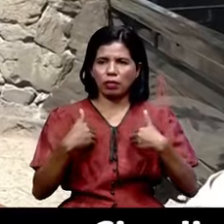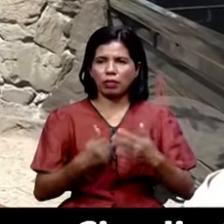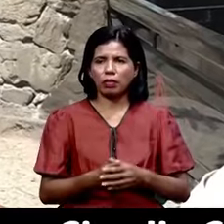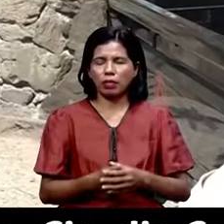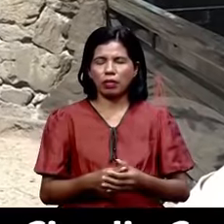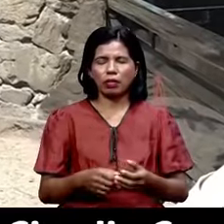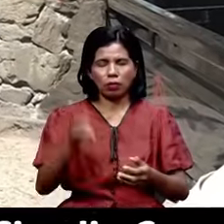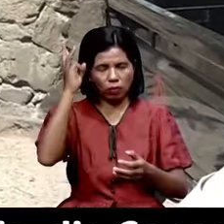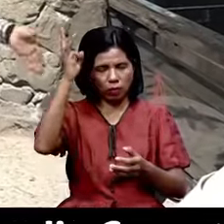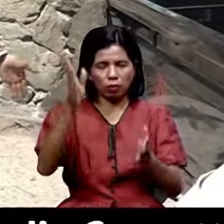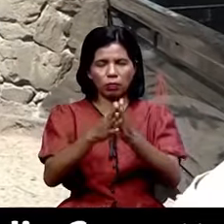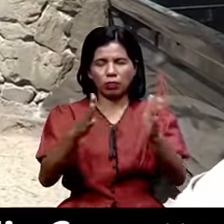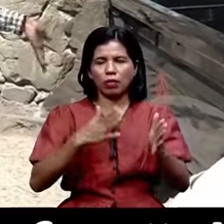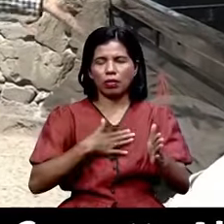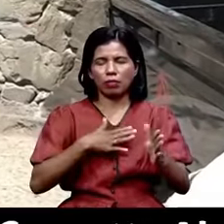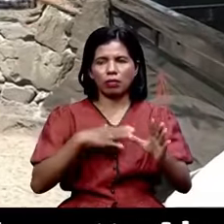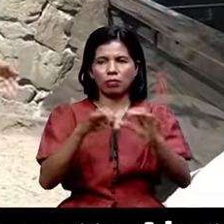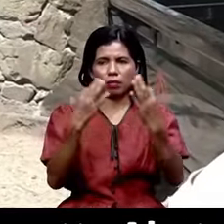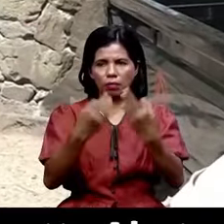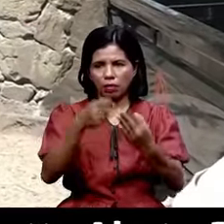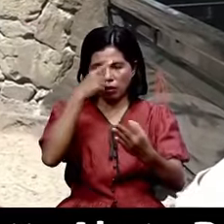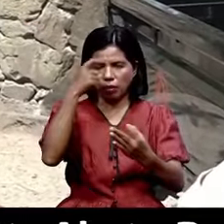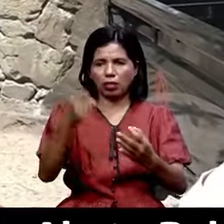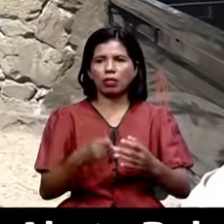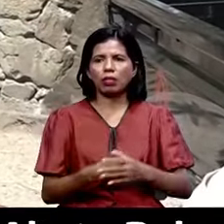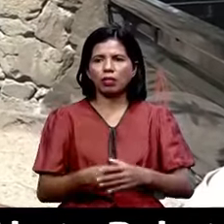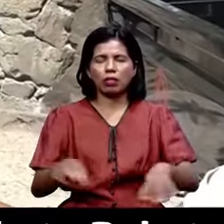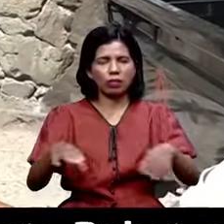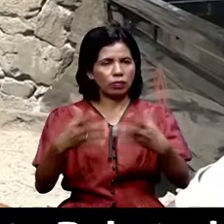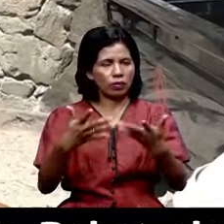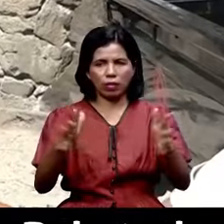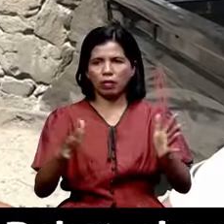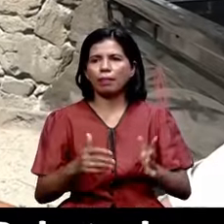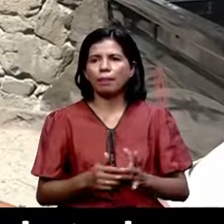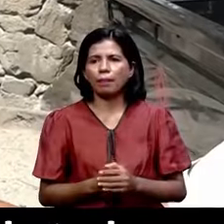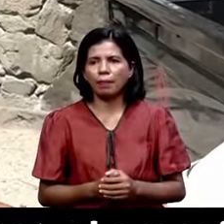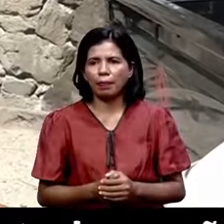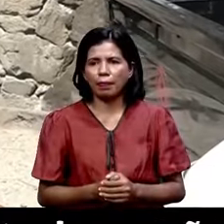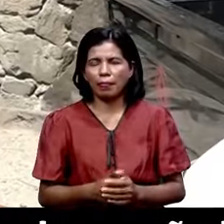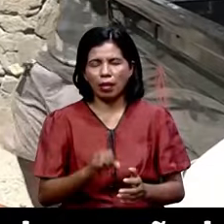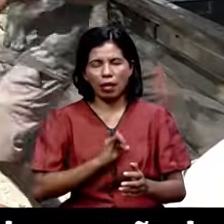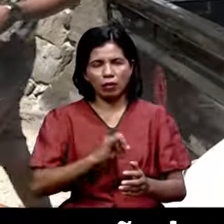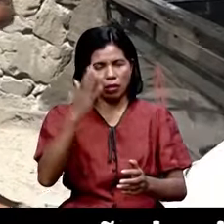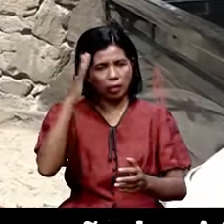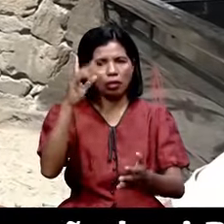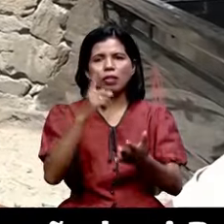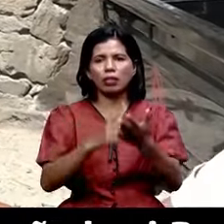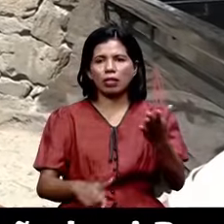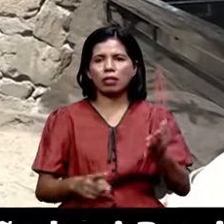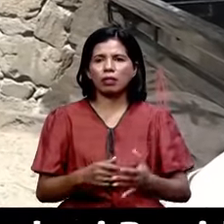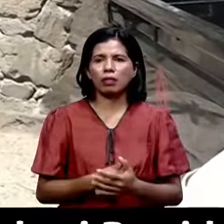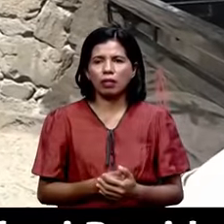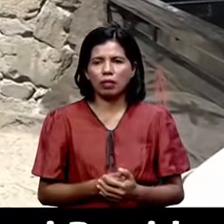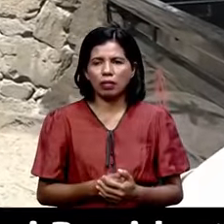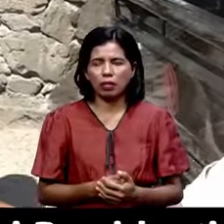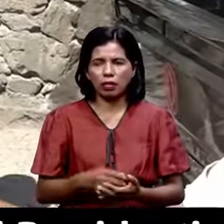perkuat bawa tidak bah hau ni umalaran tambah servis sudah laya. Hau latihan saya mah agora atau